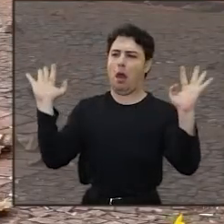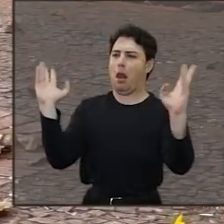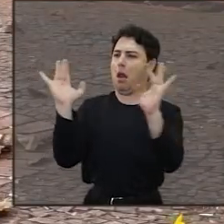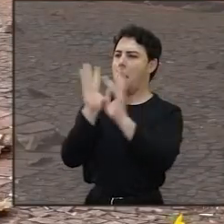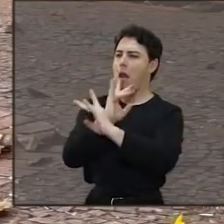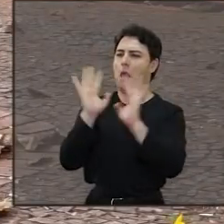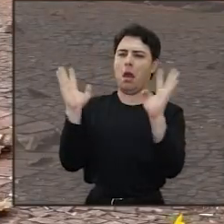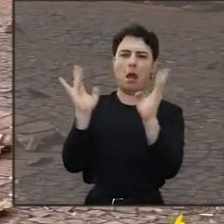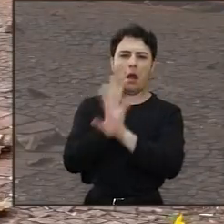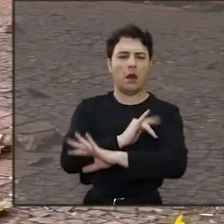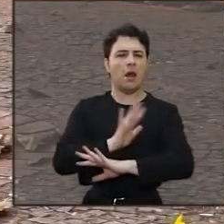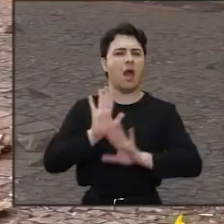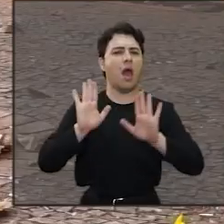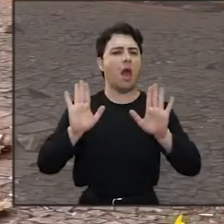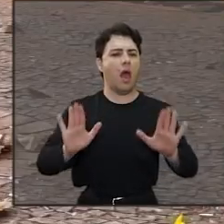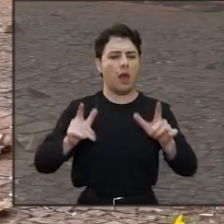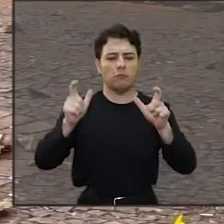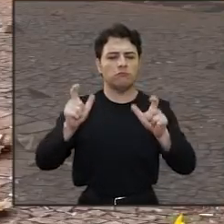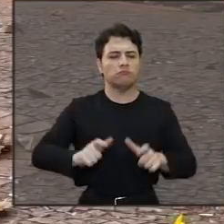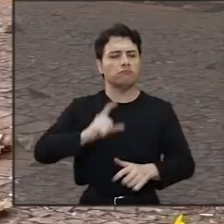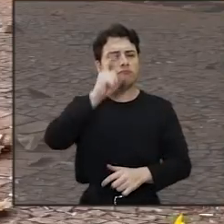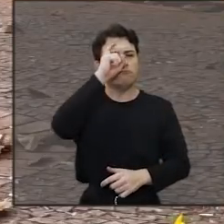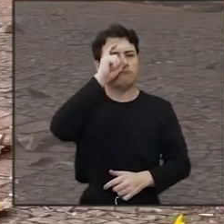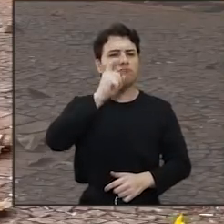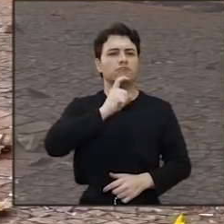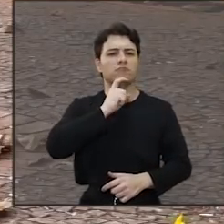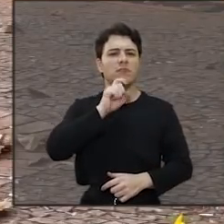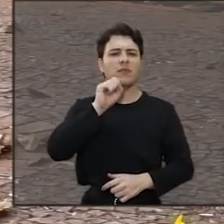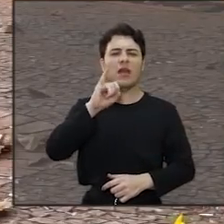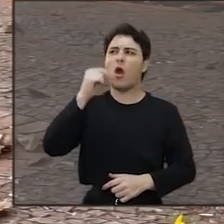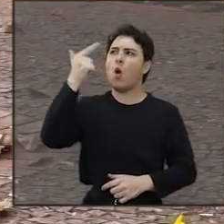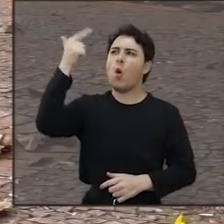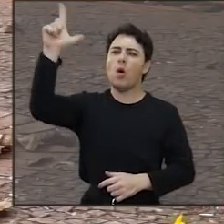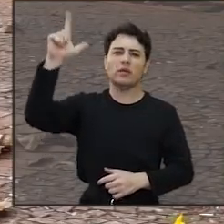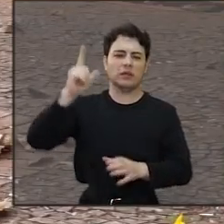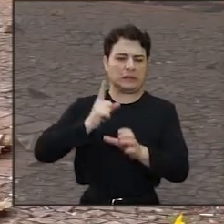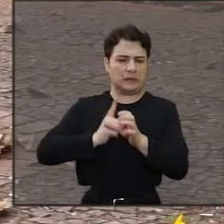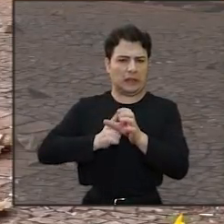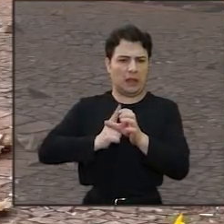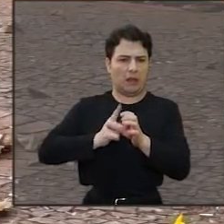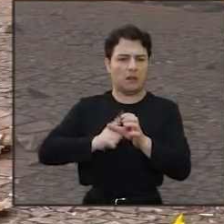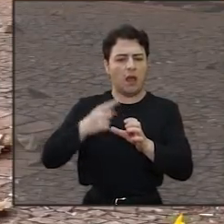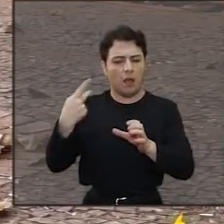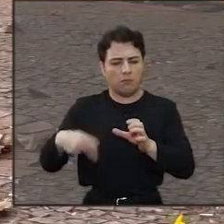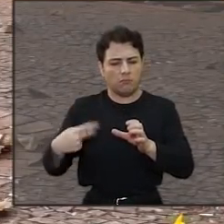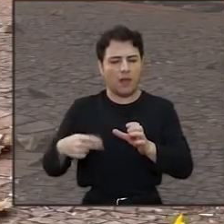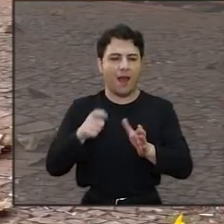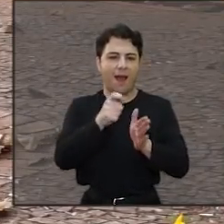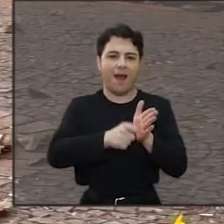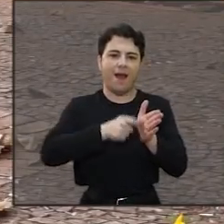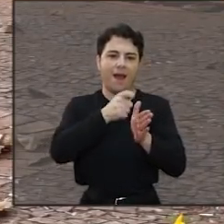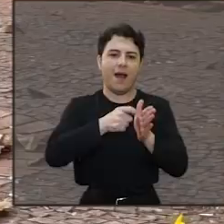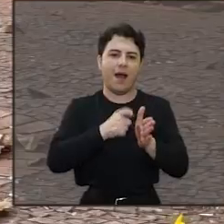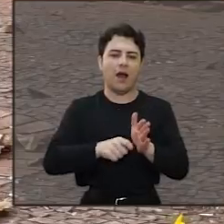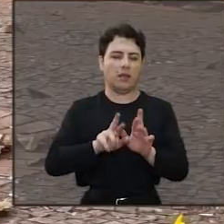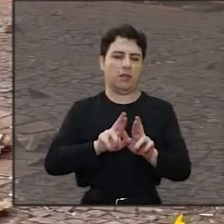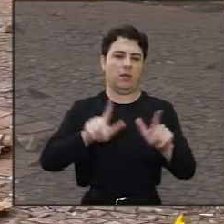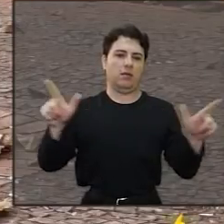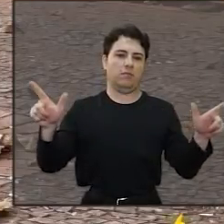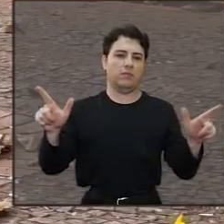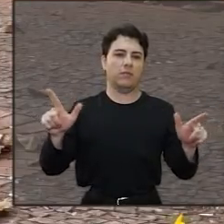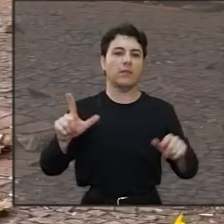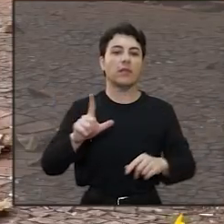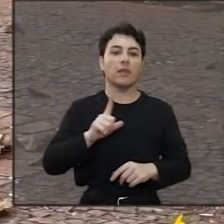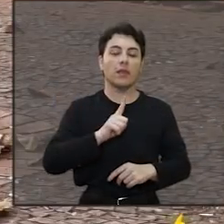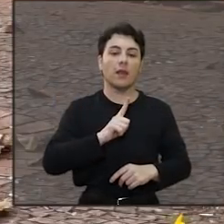de a gente estar no centro da cidade, vários carros passando aqui, gente passando e tal, é um lugar muito tranquilo. Ainda assim, se for comparado com uma cidade maior, é um lugar